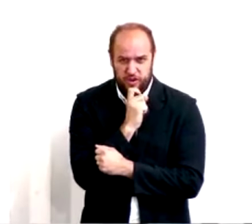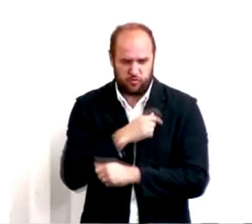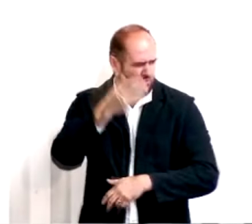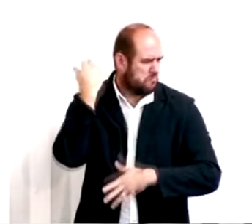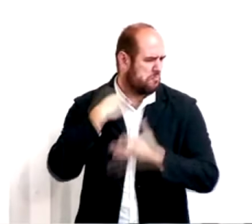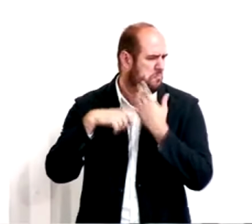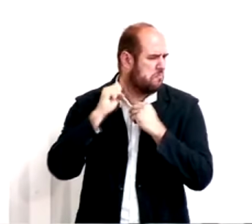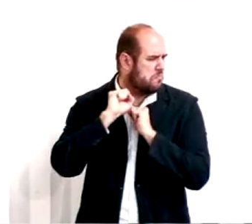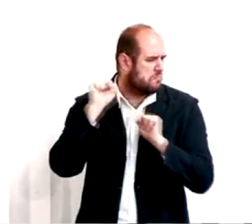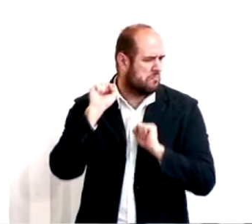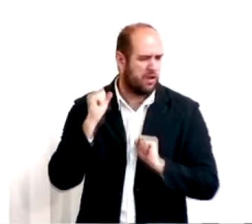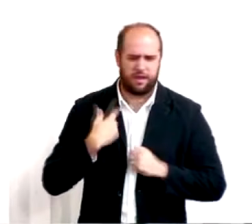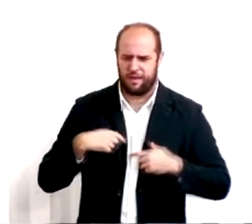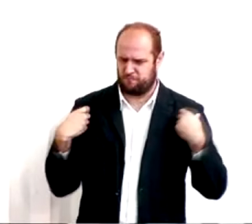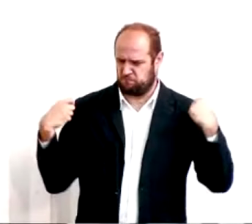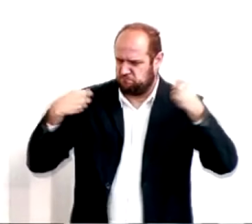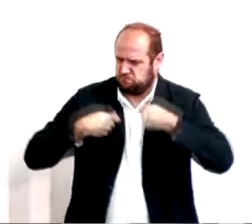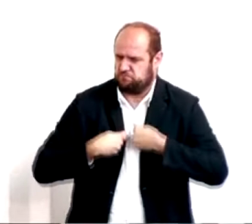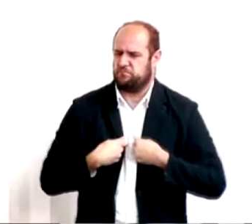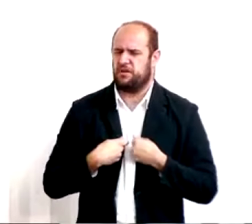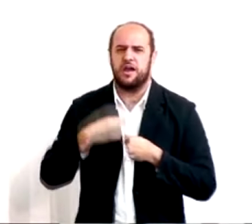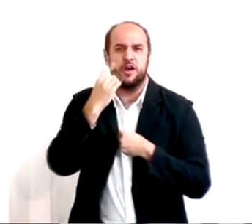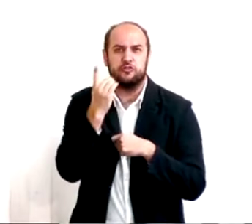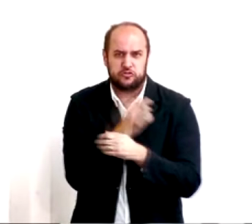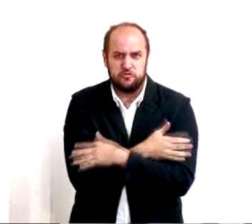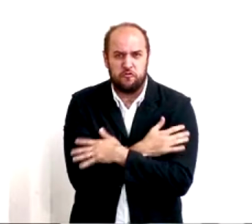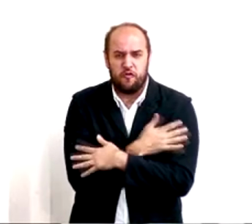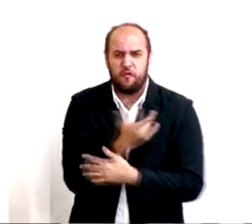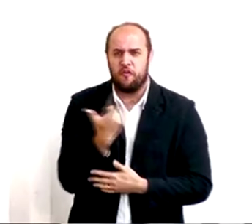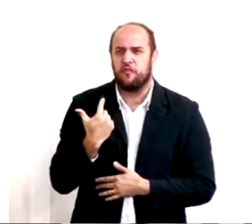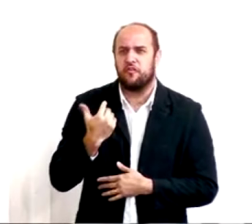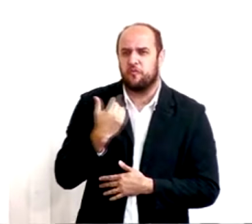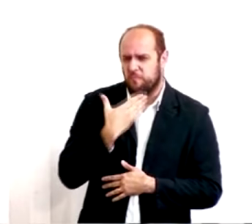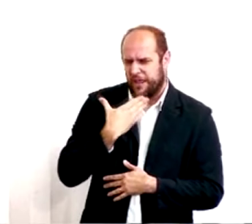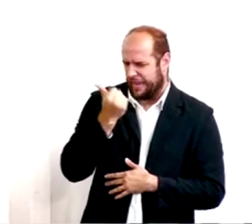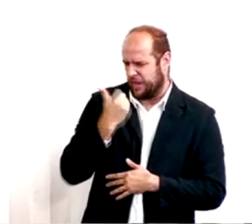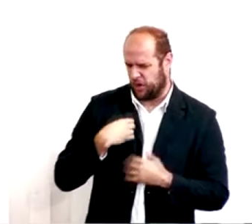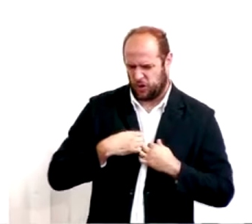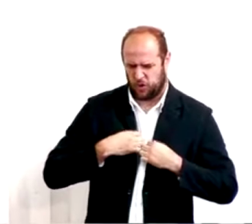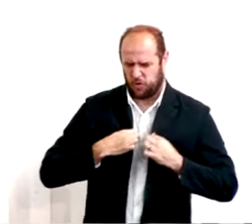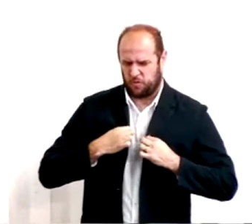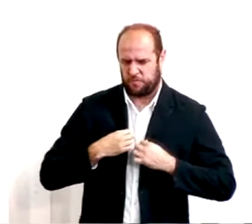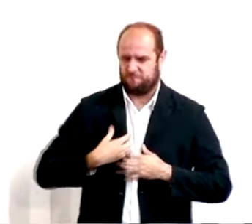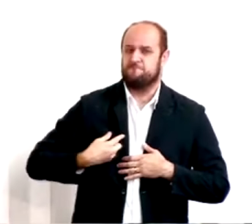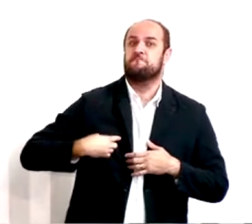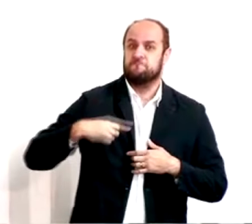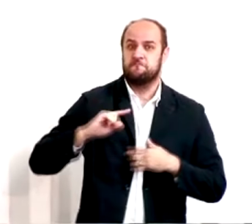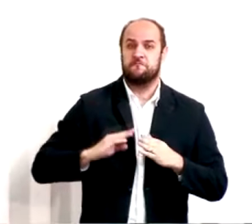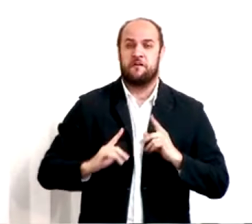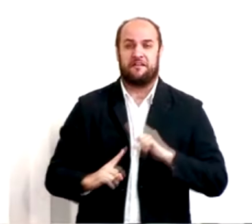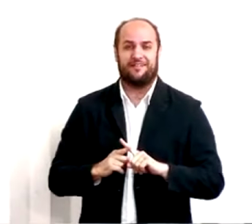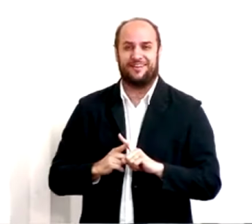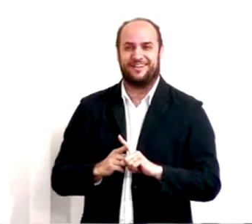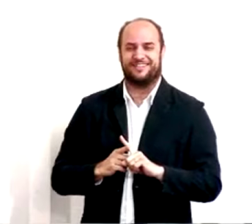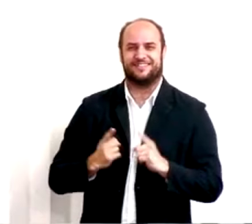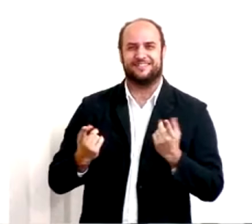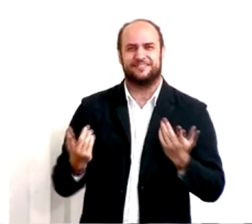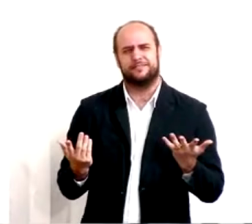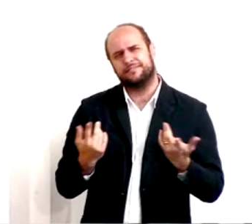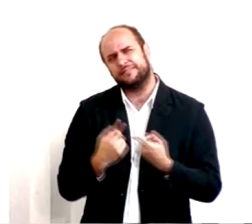cachecol colocamos uma Caxemira Um Dia Frio nós colocamos o melhor que nós temos e lá vamos nós para a igreja mas